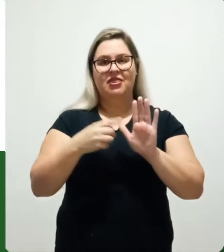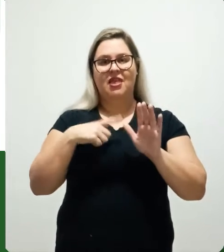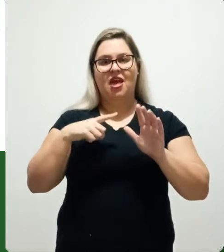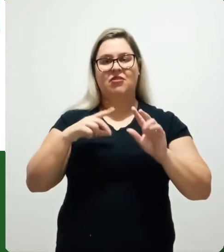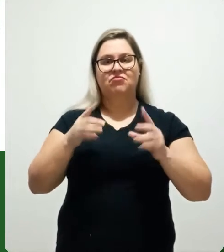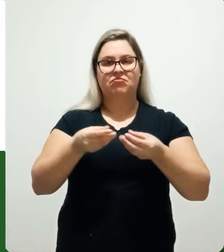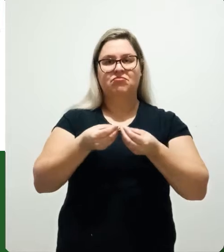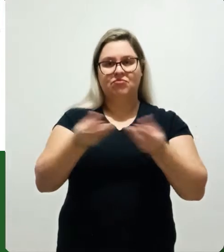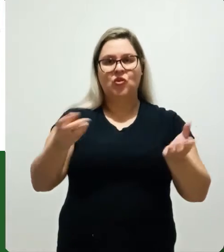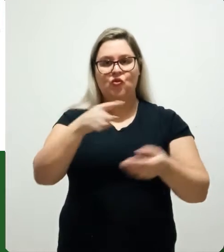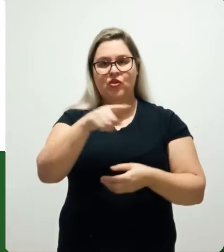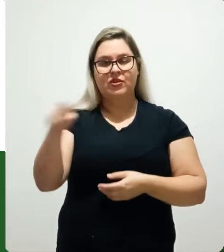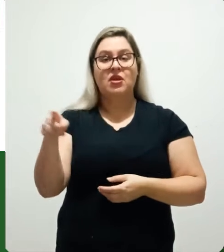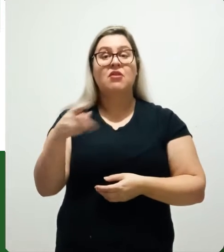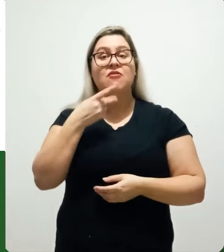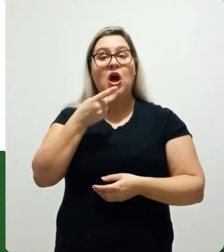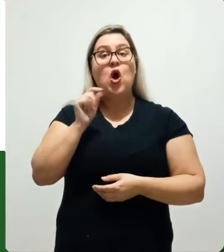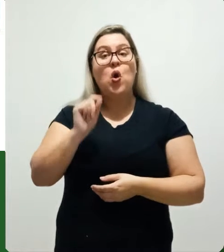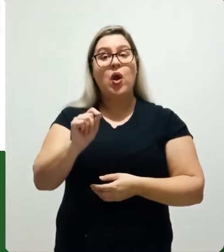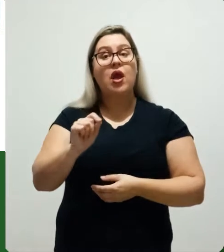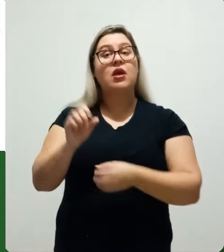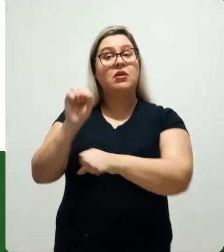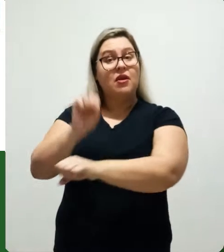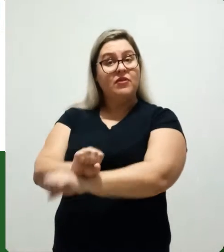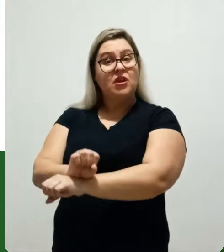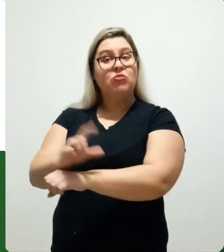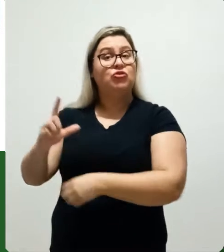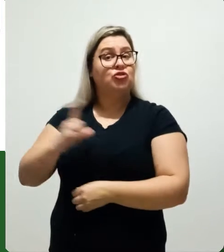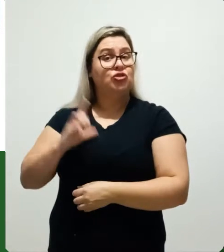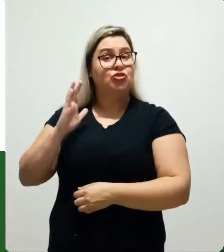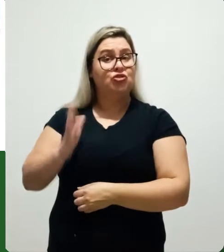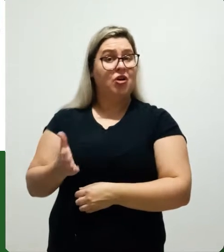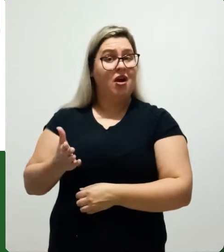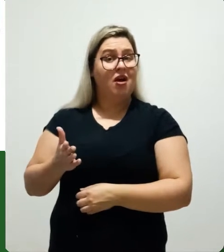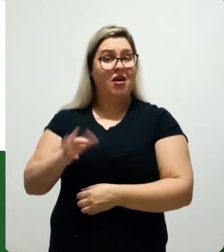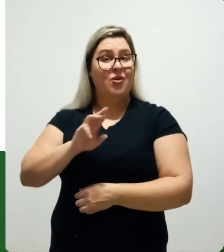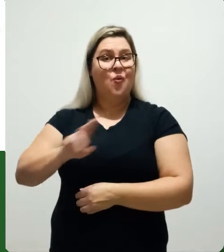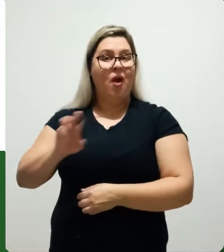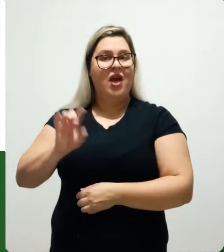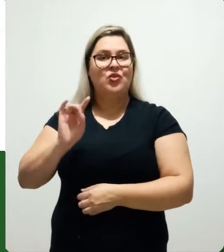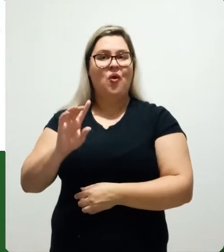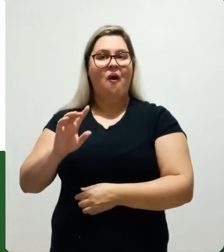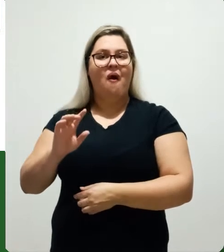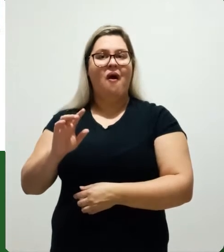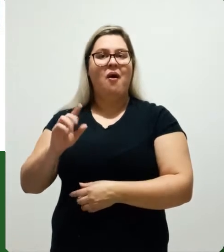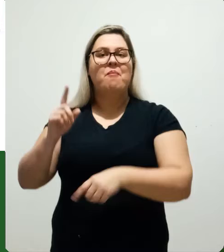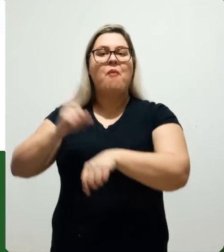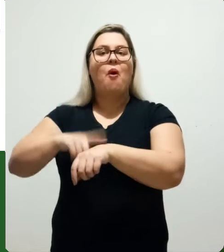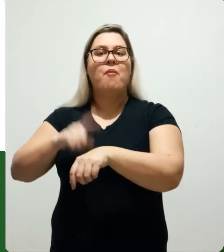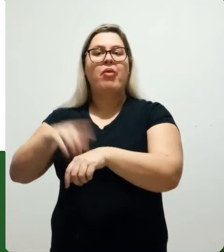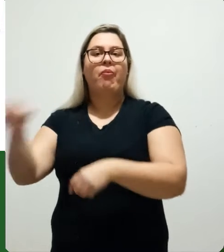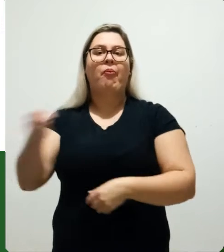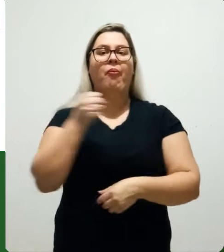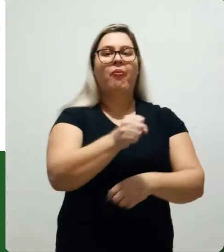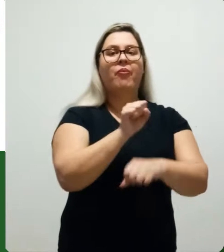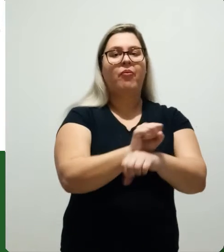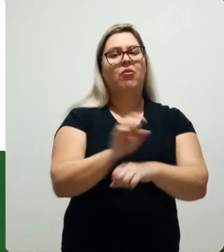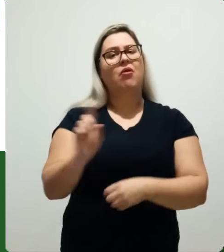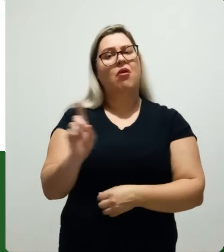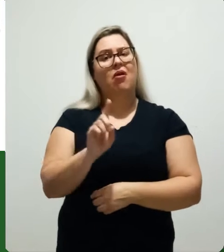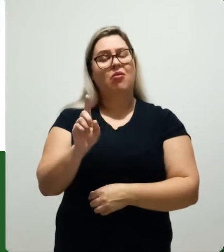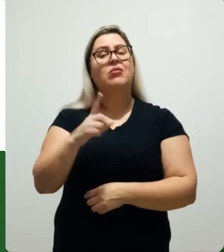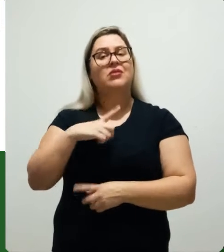assim, essa escravidão já pré-existia, tá? Não era só uma guerra que se corria o risco de ser escravizado. Em muitas